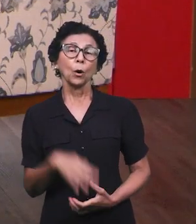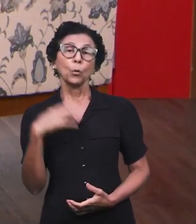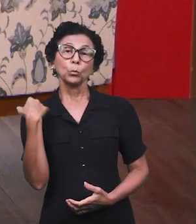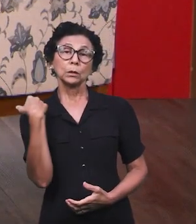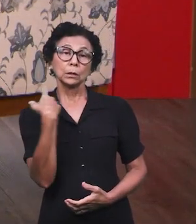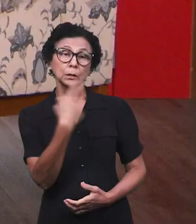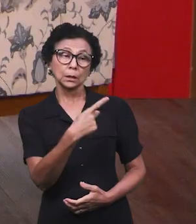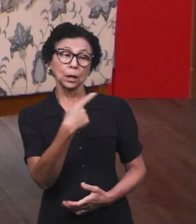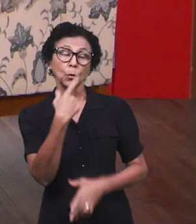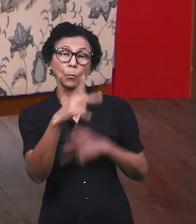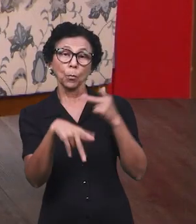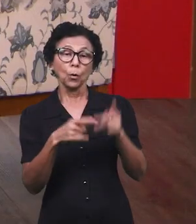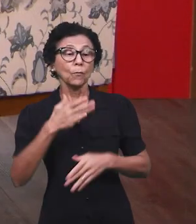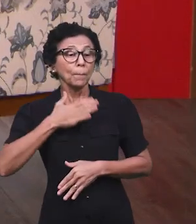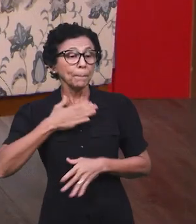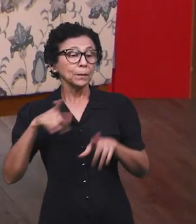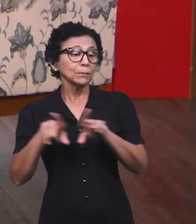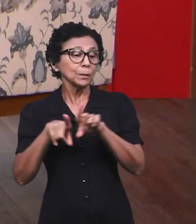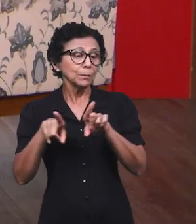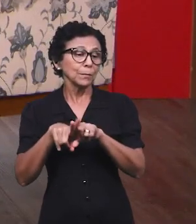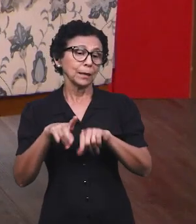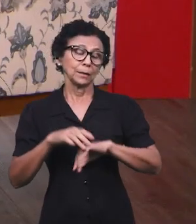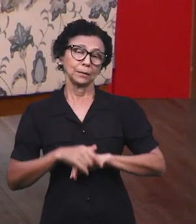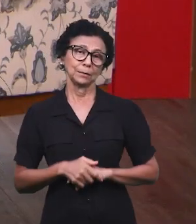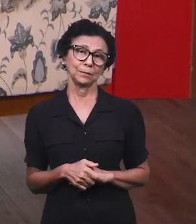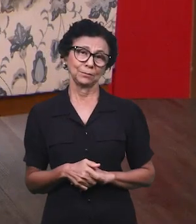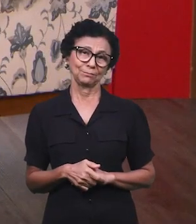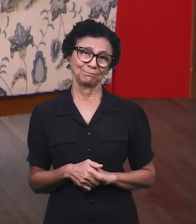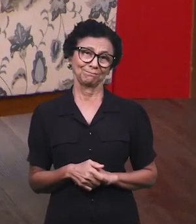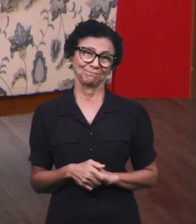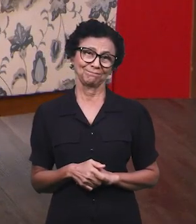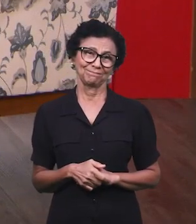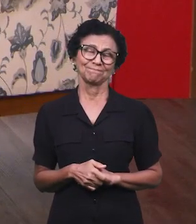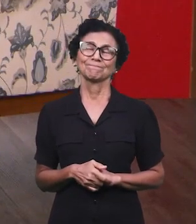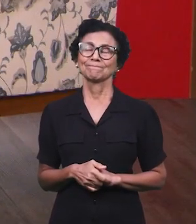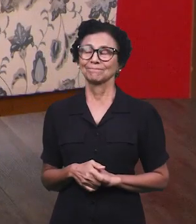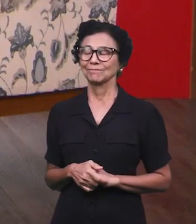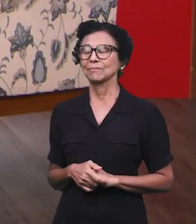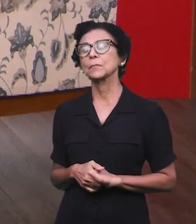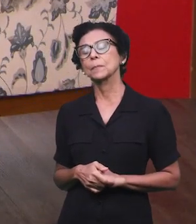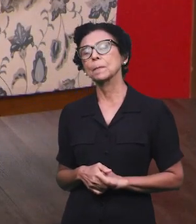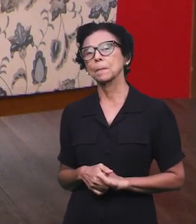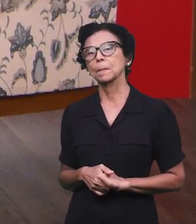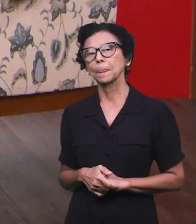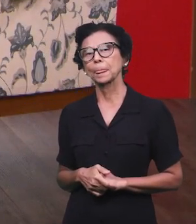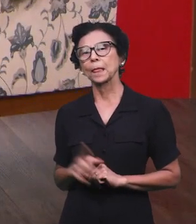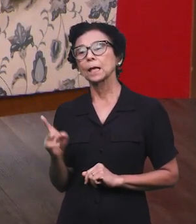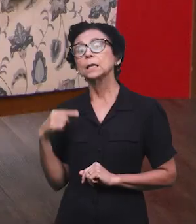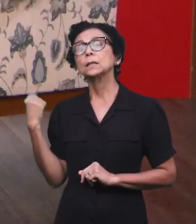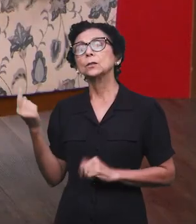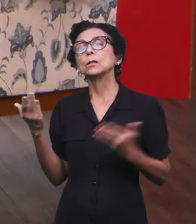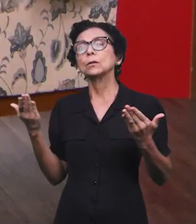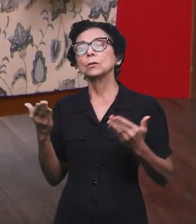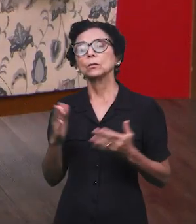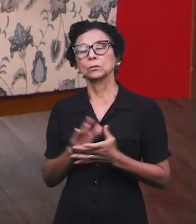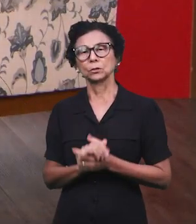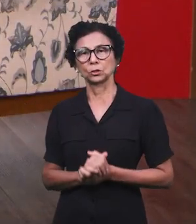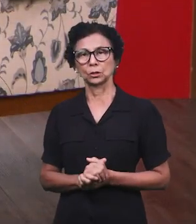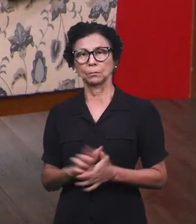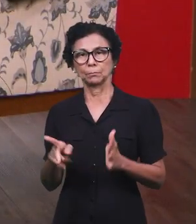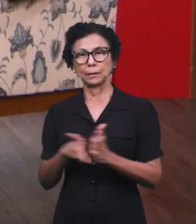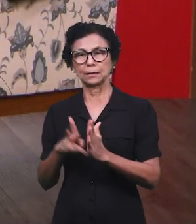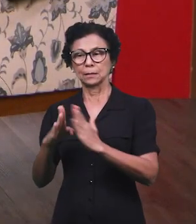meu povo agora. Nós fazemos parte de uma igreja, nós fazemos parte de uma família. Num aspecto